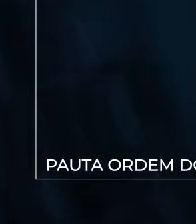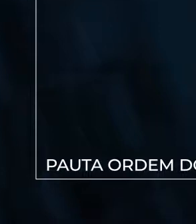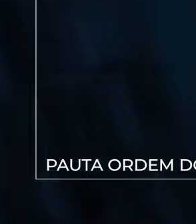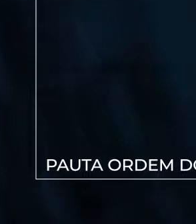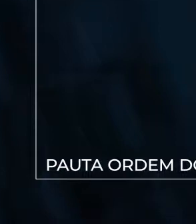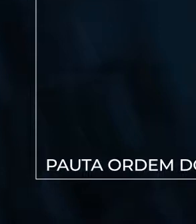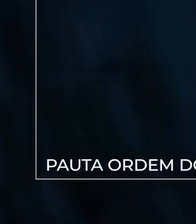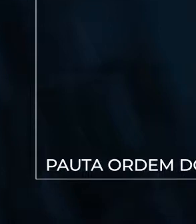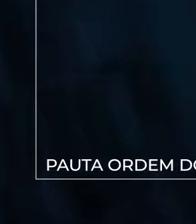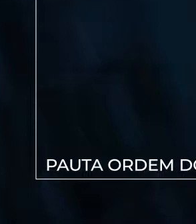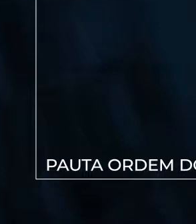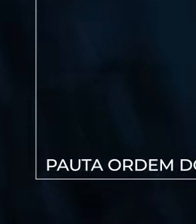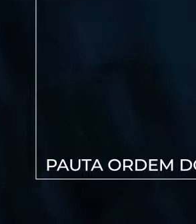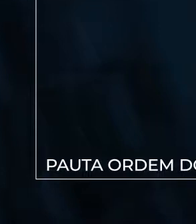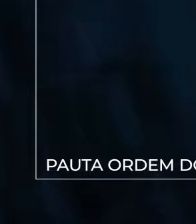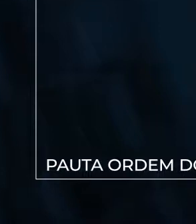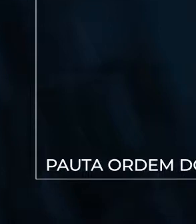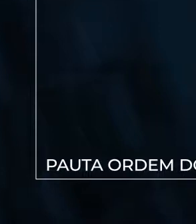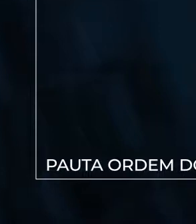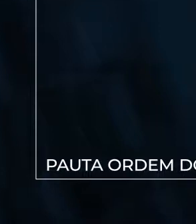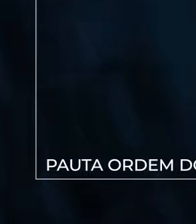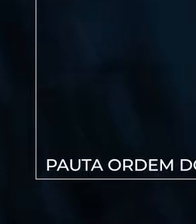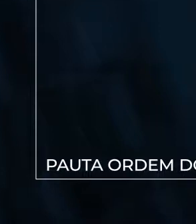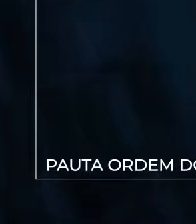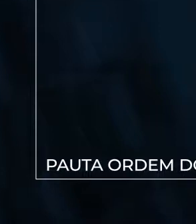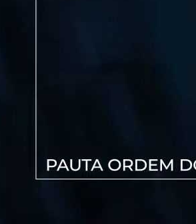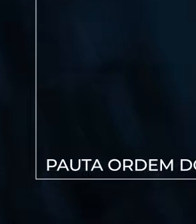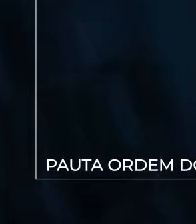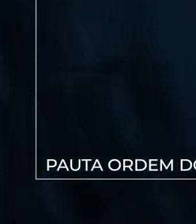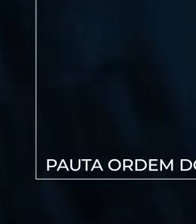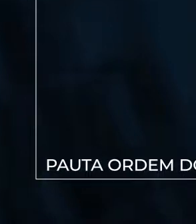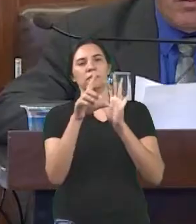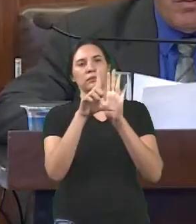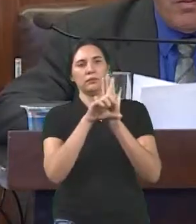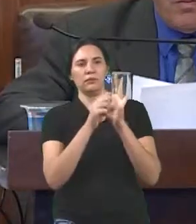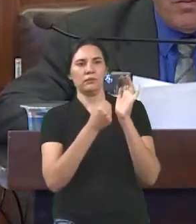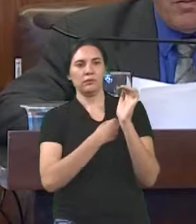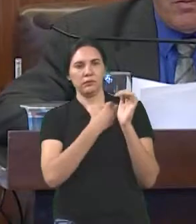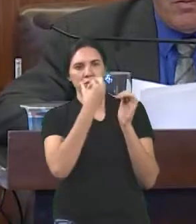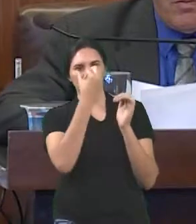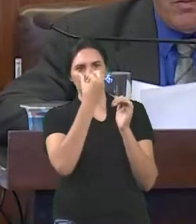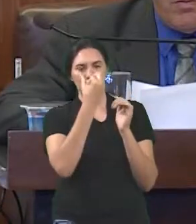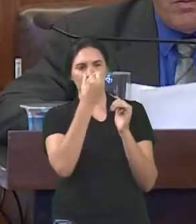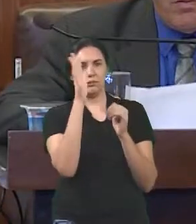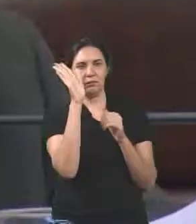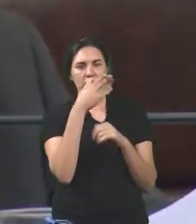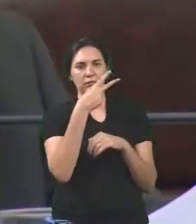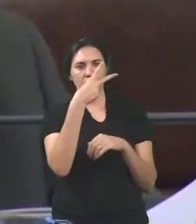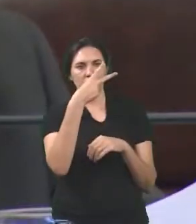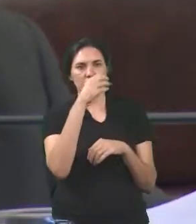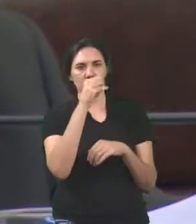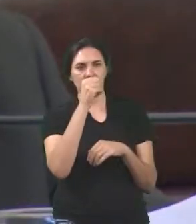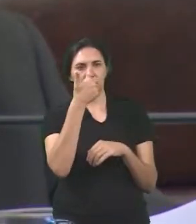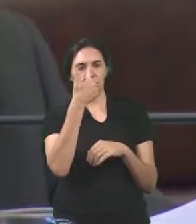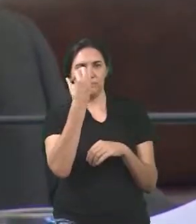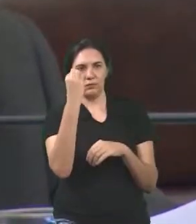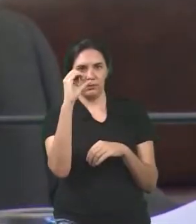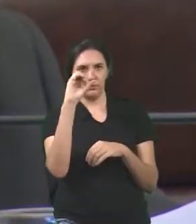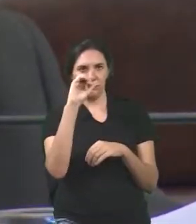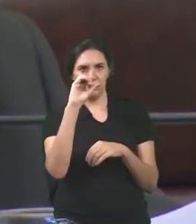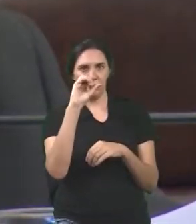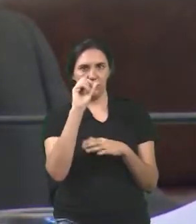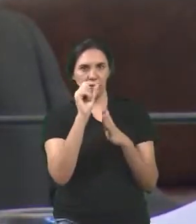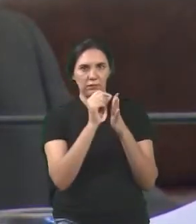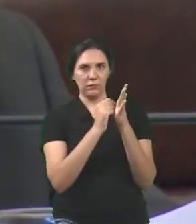de informações sobre violência nas escolas da rede municipal de ensino. Entre os objetivos do projeto estão mapear e